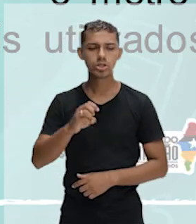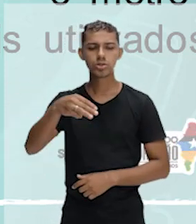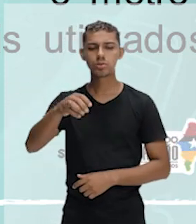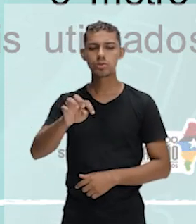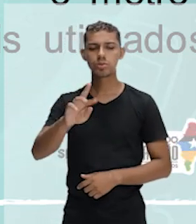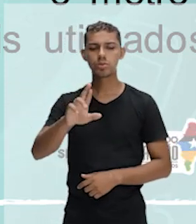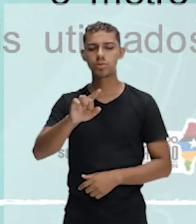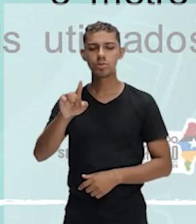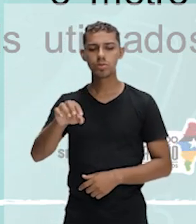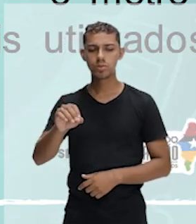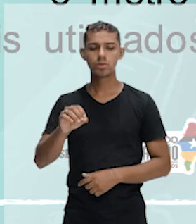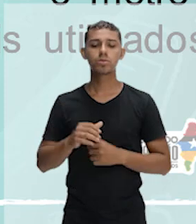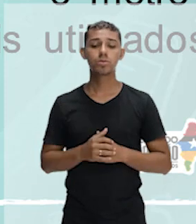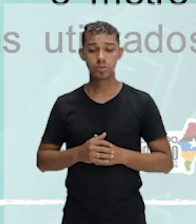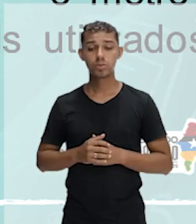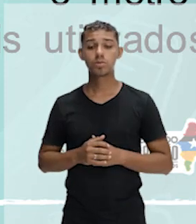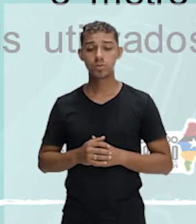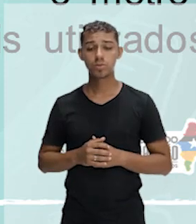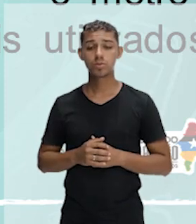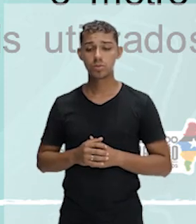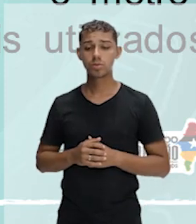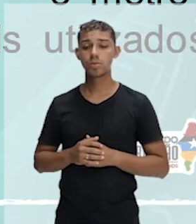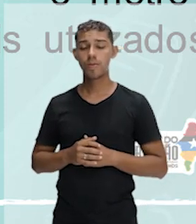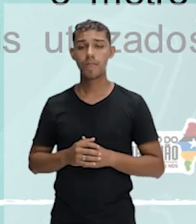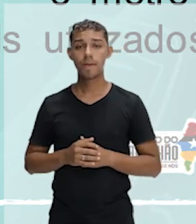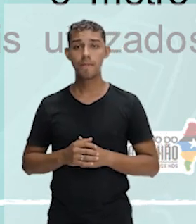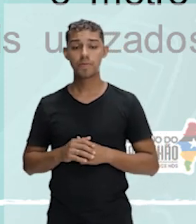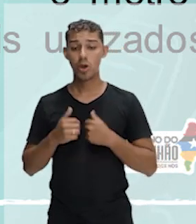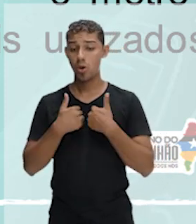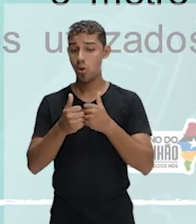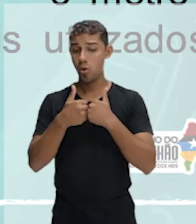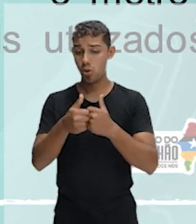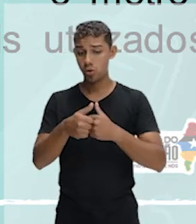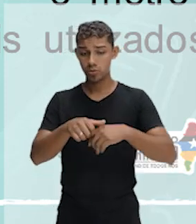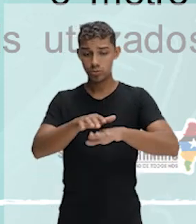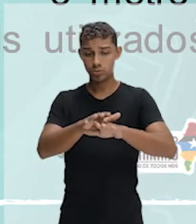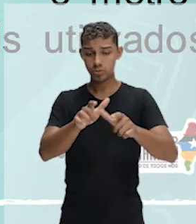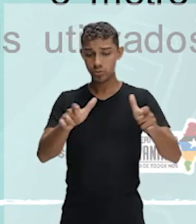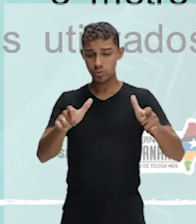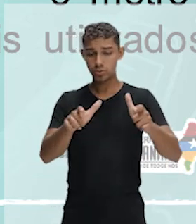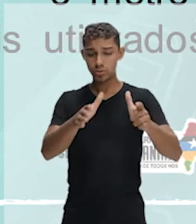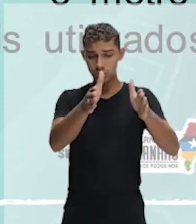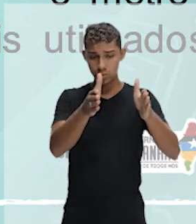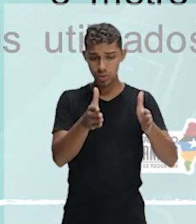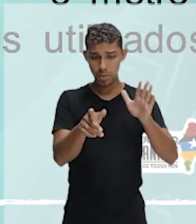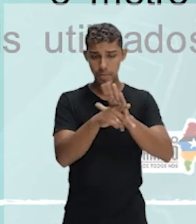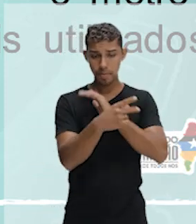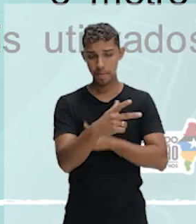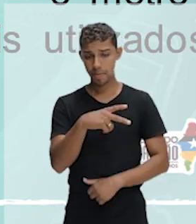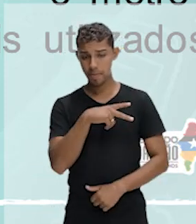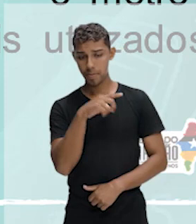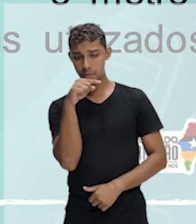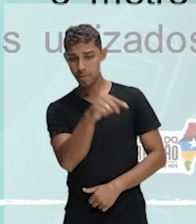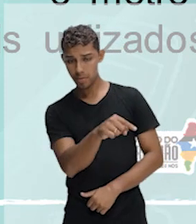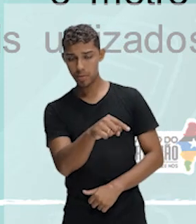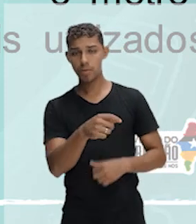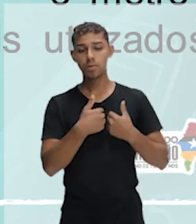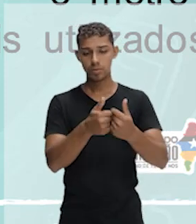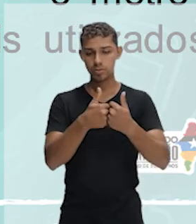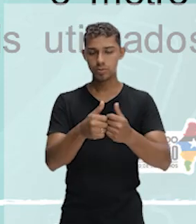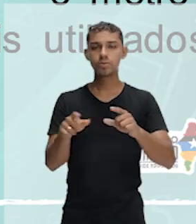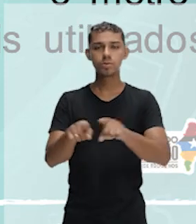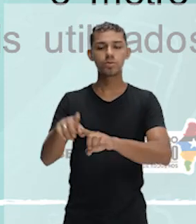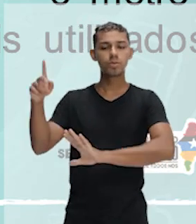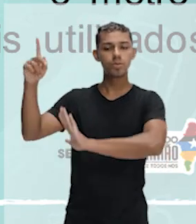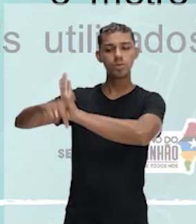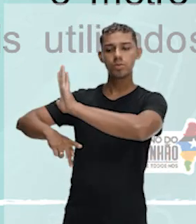Ônibus transitam pela cidade em faixas exclusivas nas grandes avenidas. Projeto esse também que nós já temos aqui em São